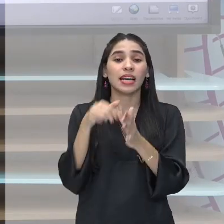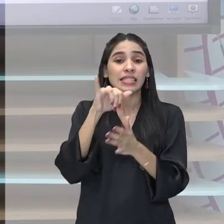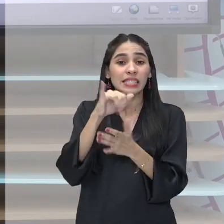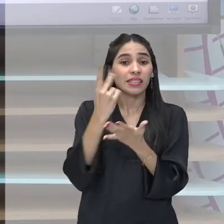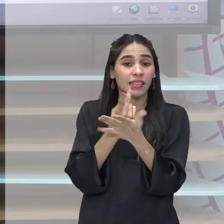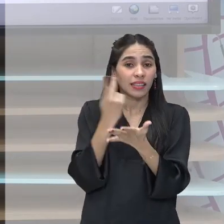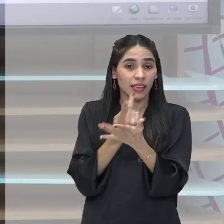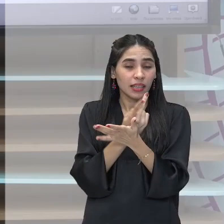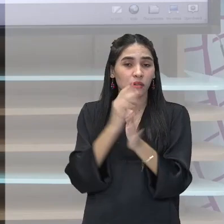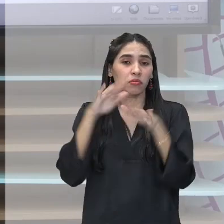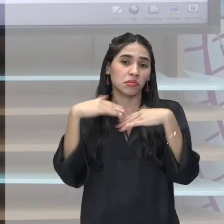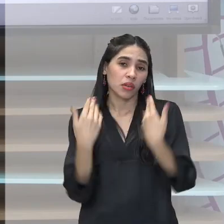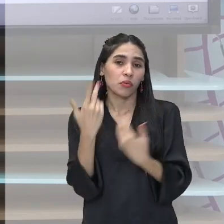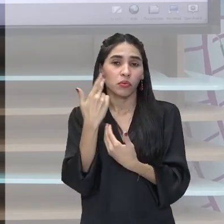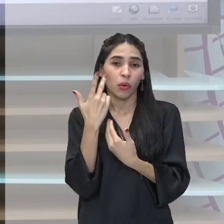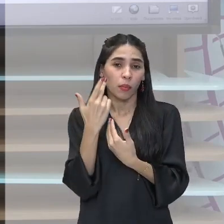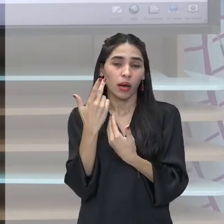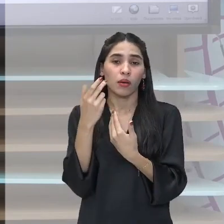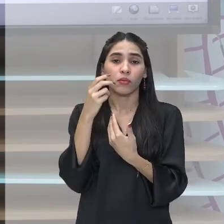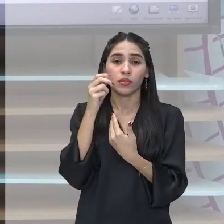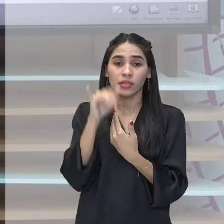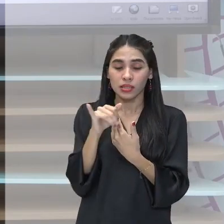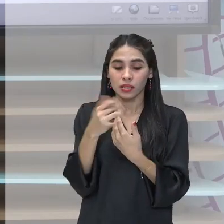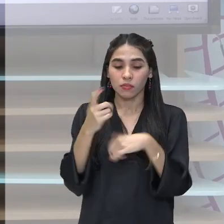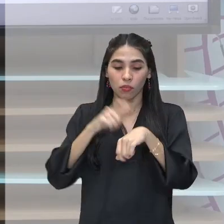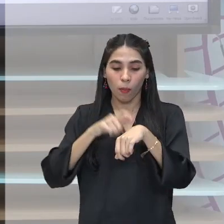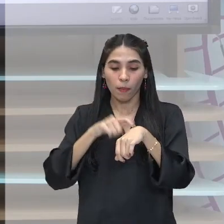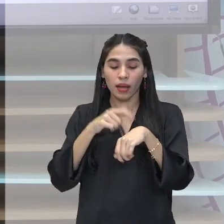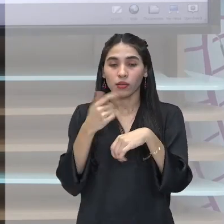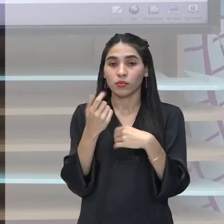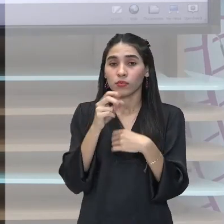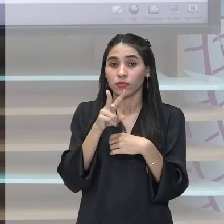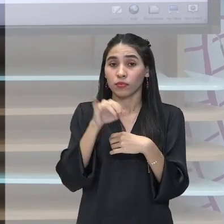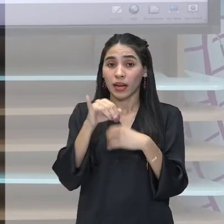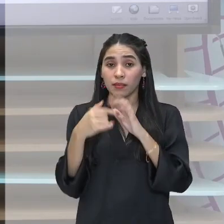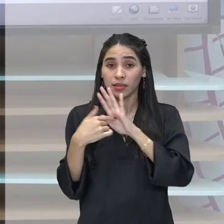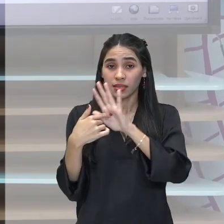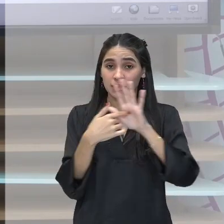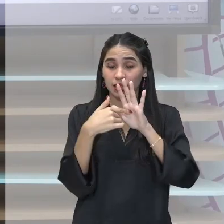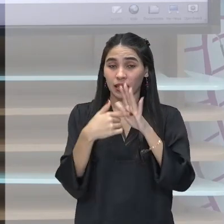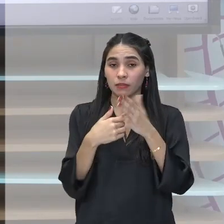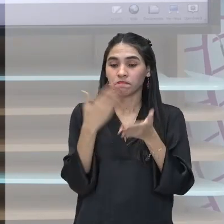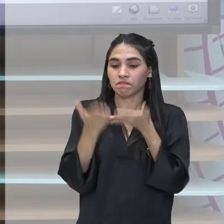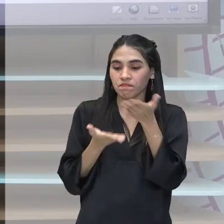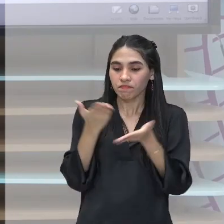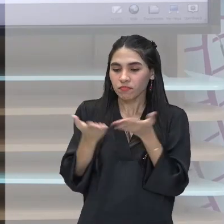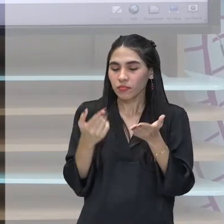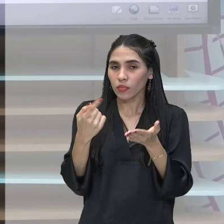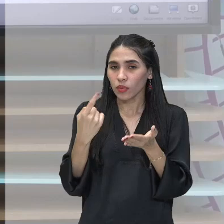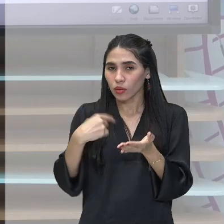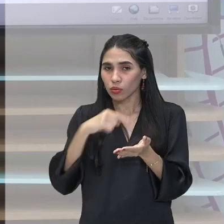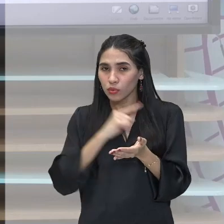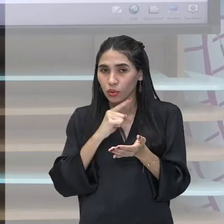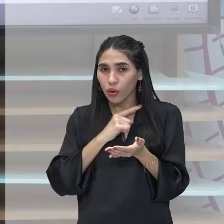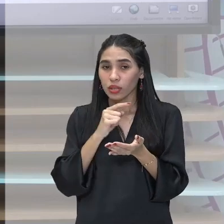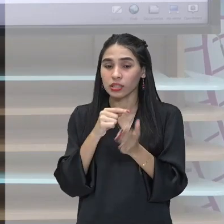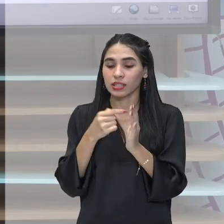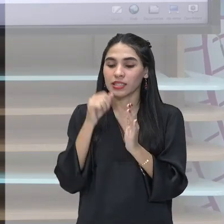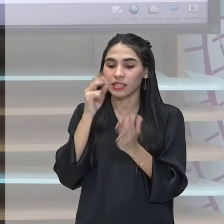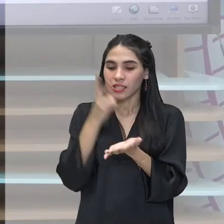é apresentado um determinado tratamento para nós expressarmos o grau do